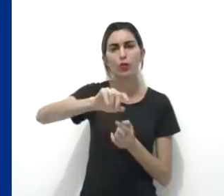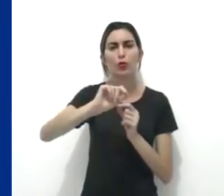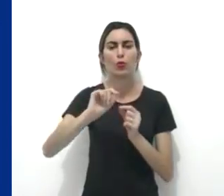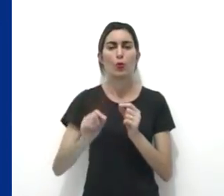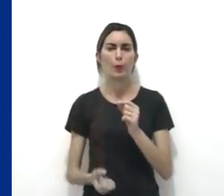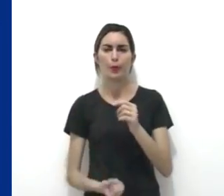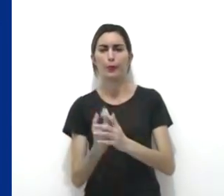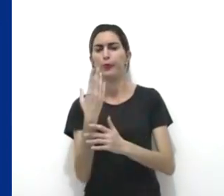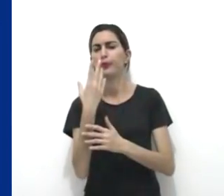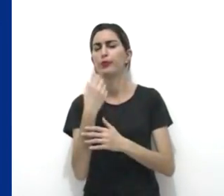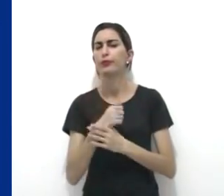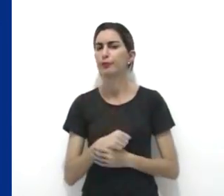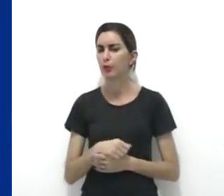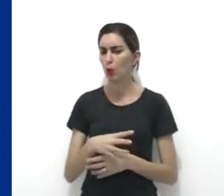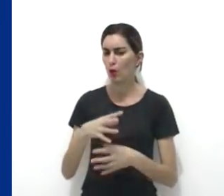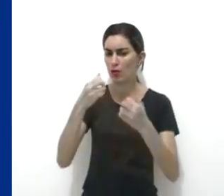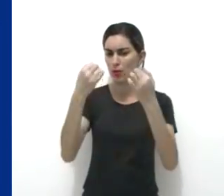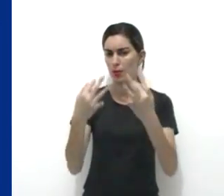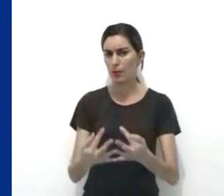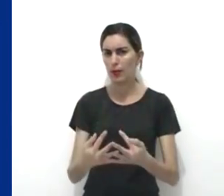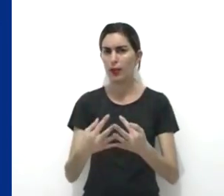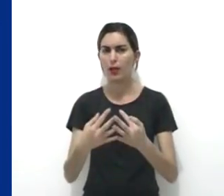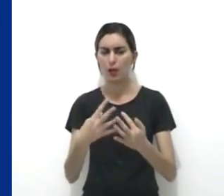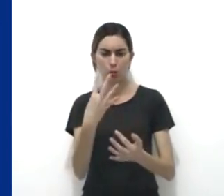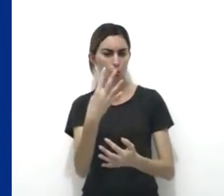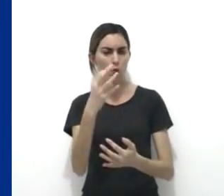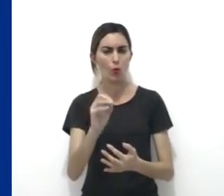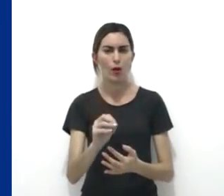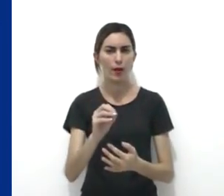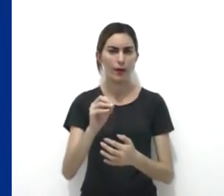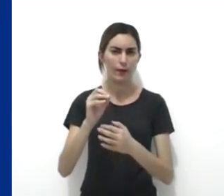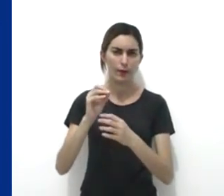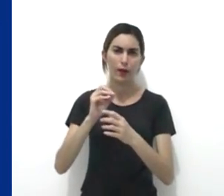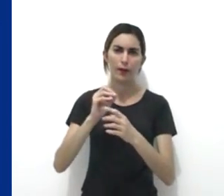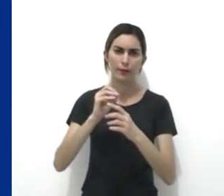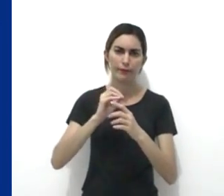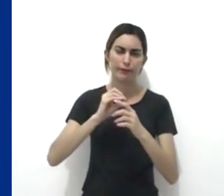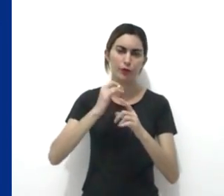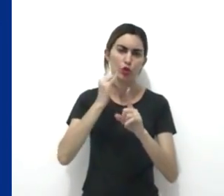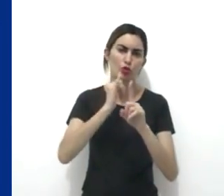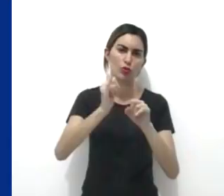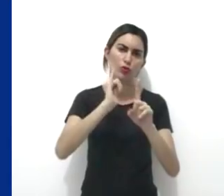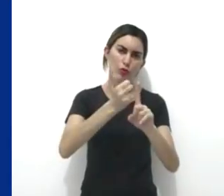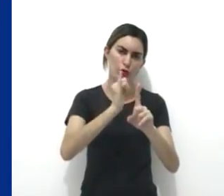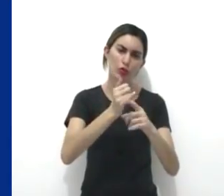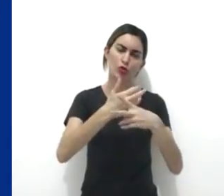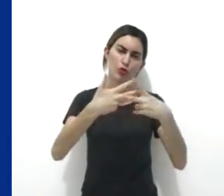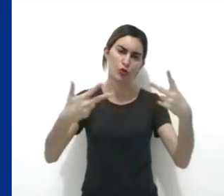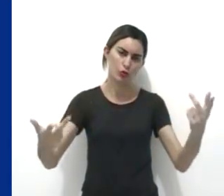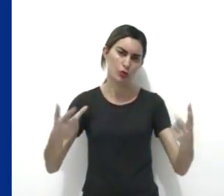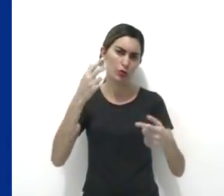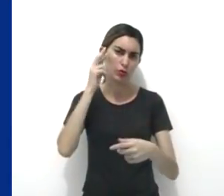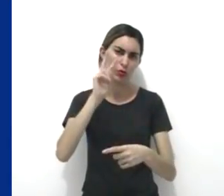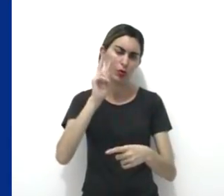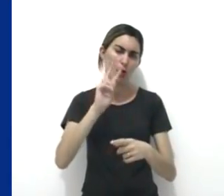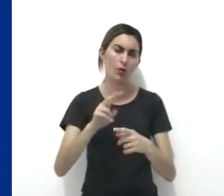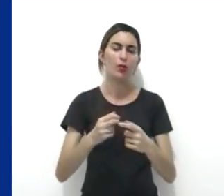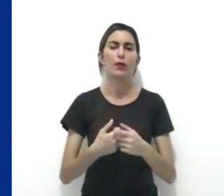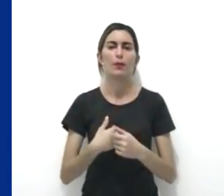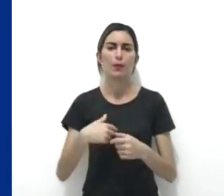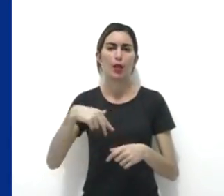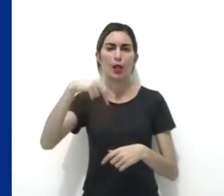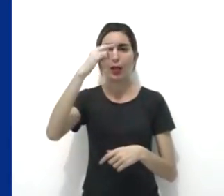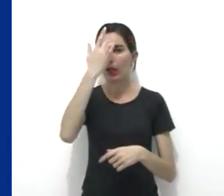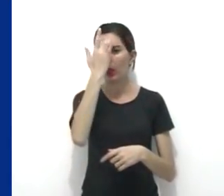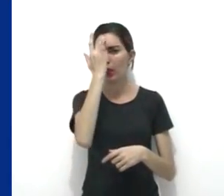xadrez é misteriosa. Conta-se que existem cerca de 40 lendas a esse respeito. Entretanto, é no noroeste